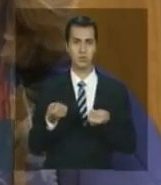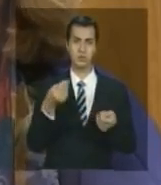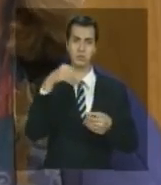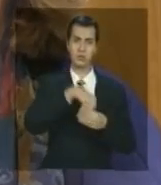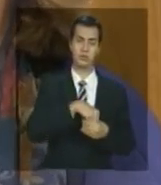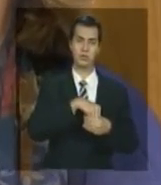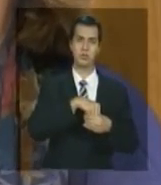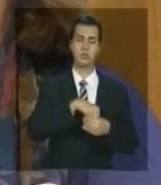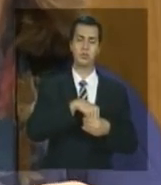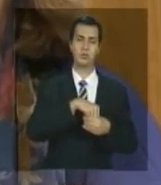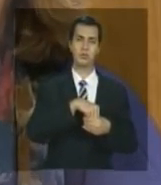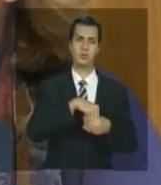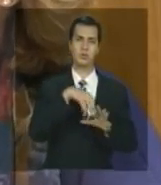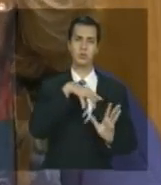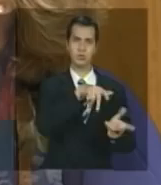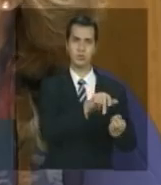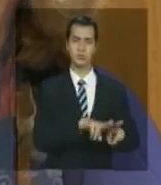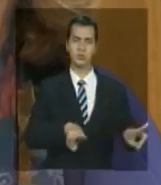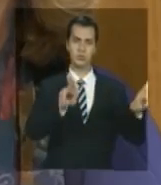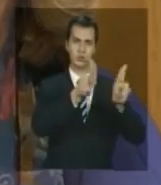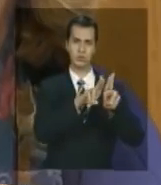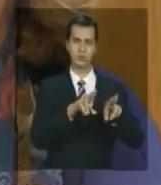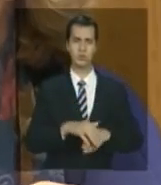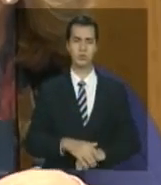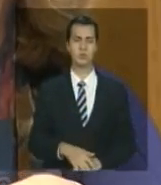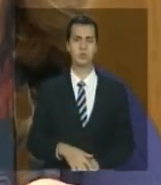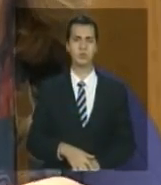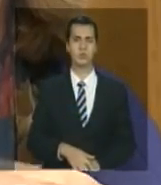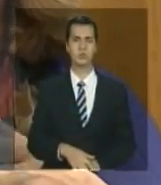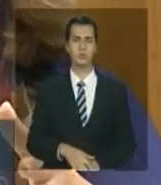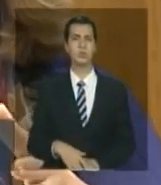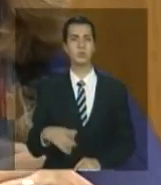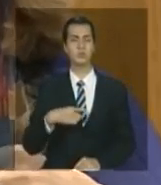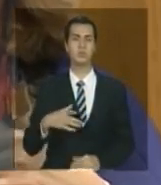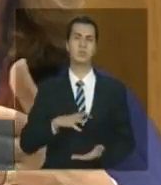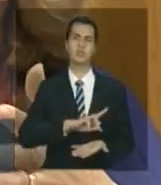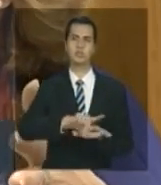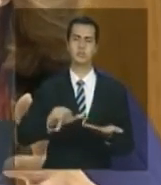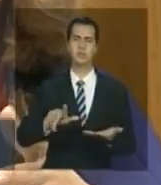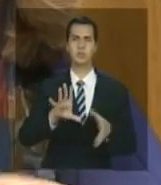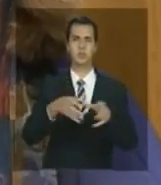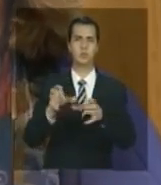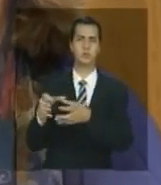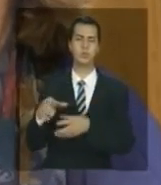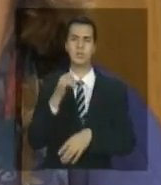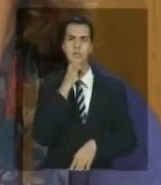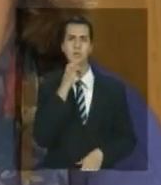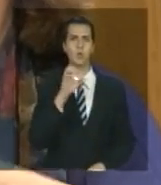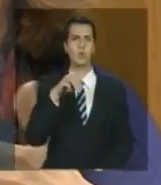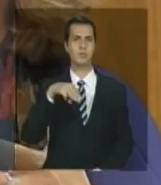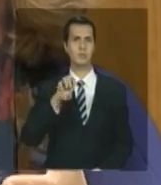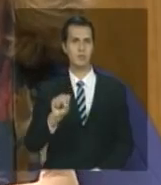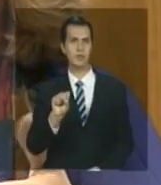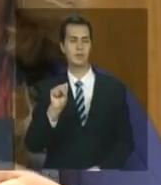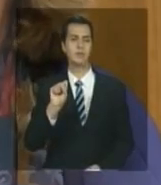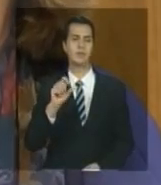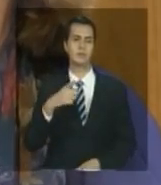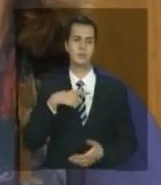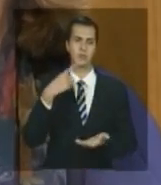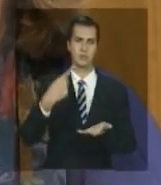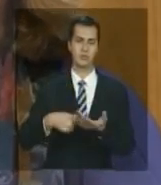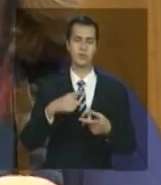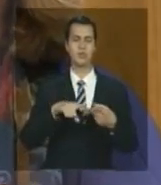Unidas, em outras agências também das Nações Unidas, como a Organização Mundial da Saúde, a própria